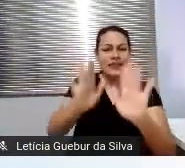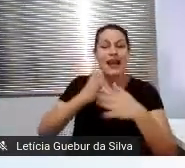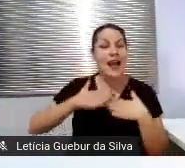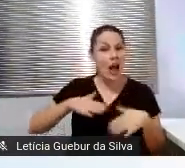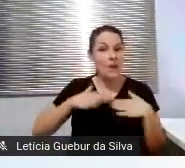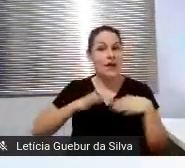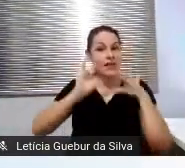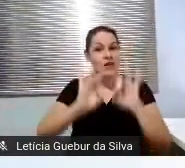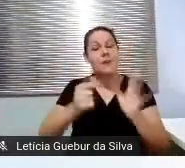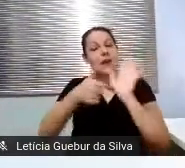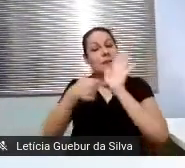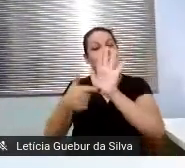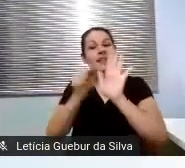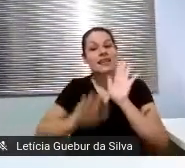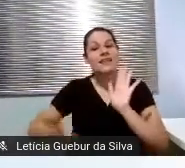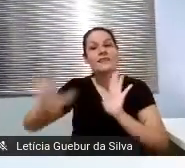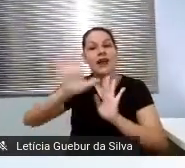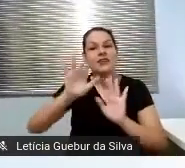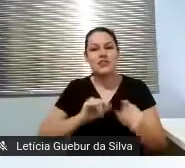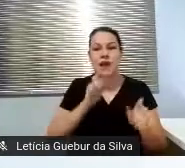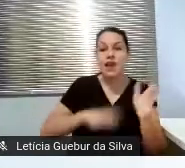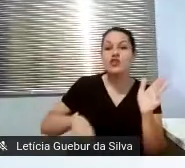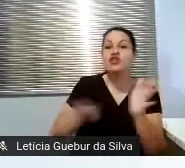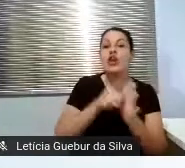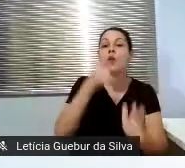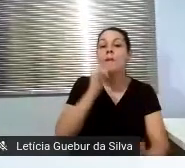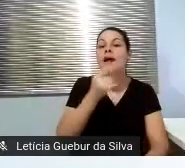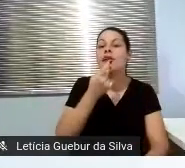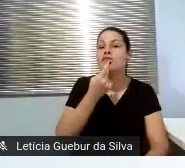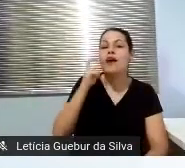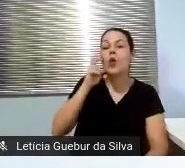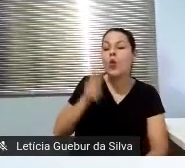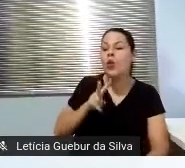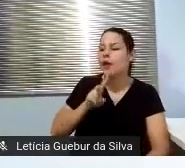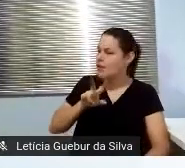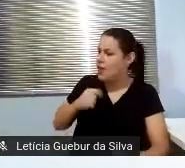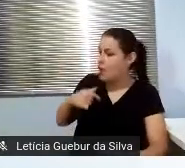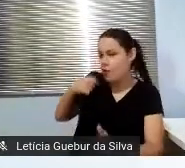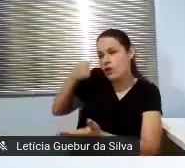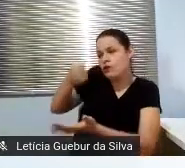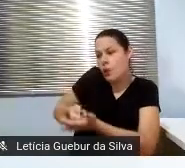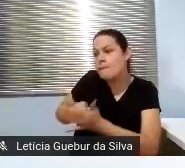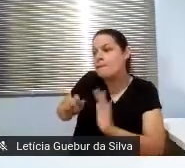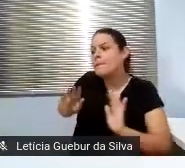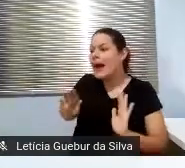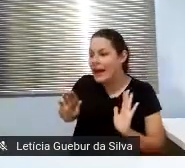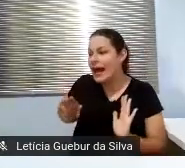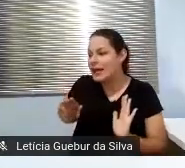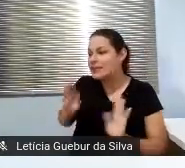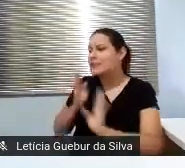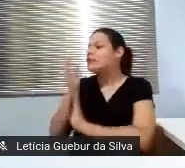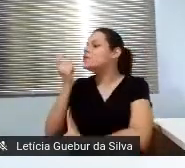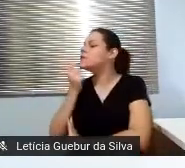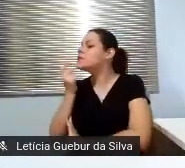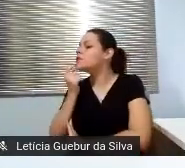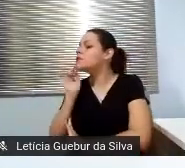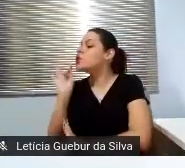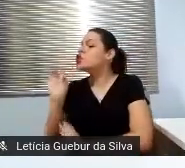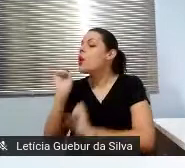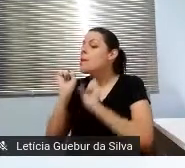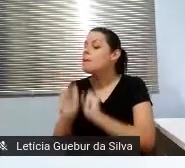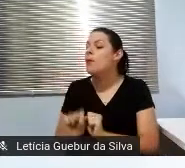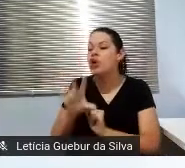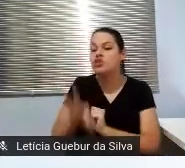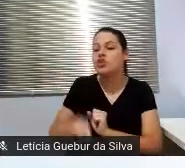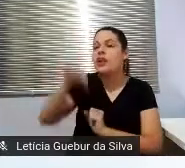pode pai, seguir. aí chega o pai que, em tese, vai pagar essa coisa, e aí fala: eu só posso levar isso, e